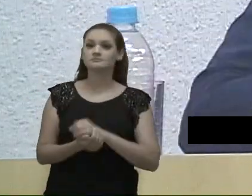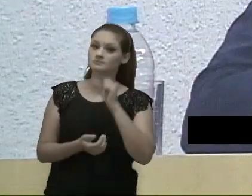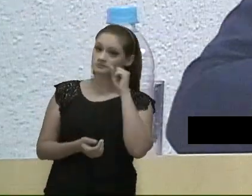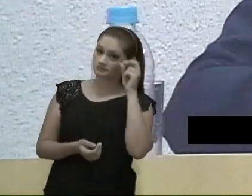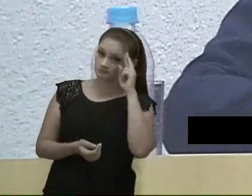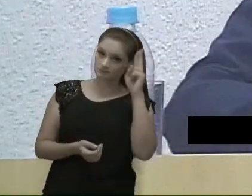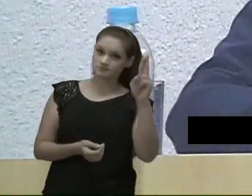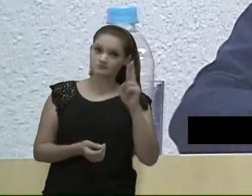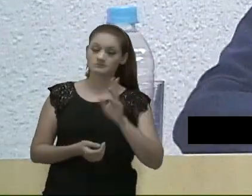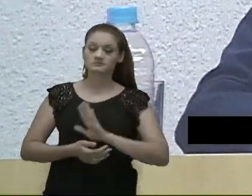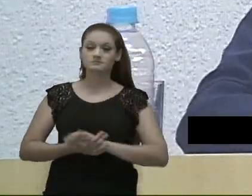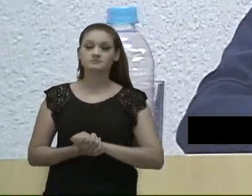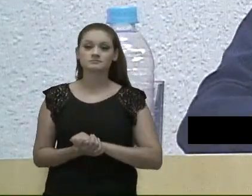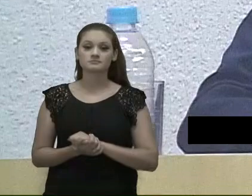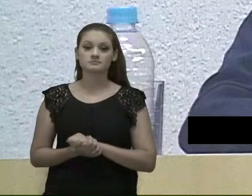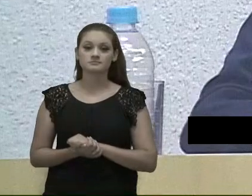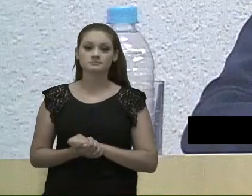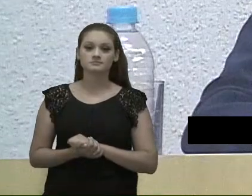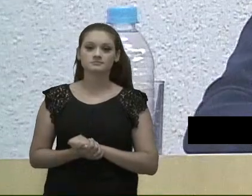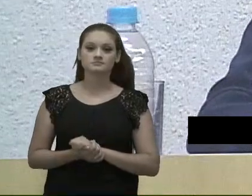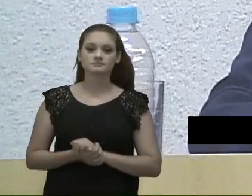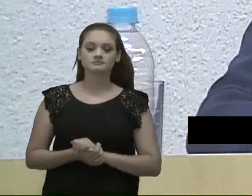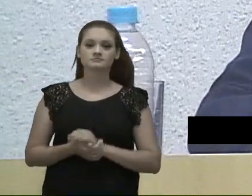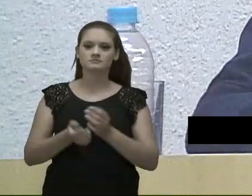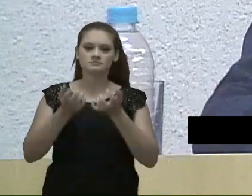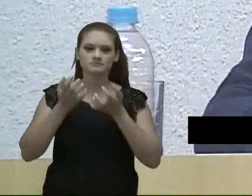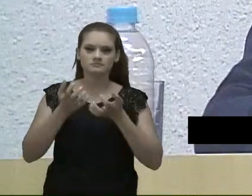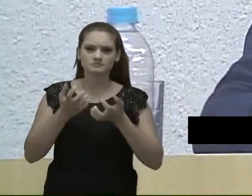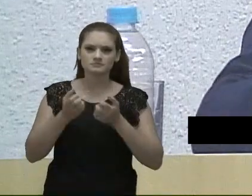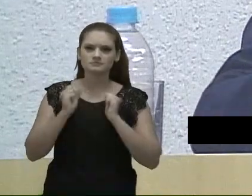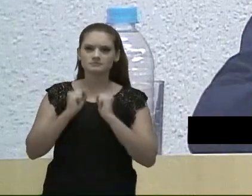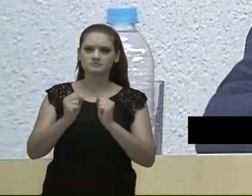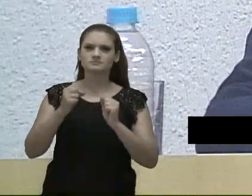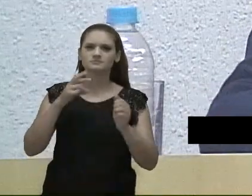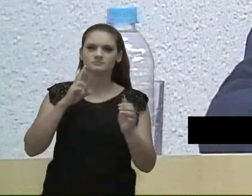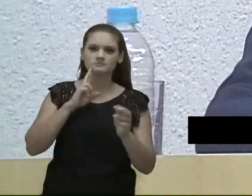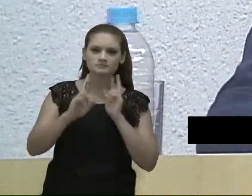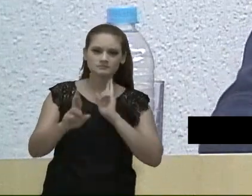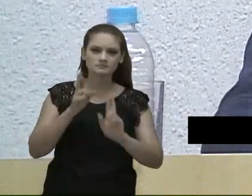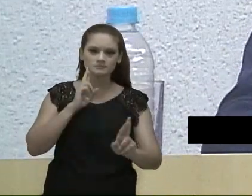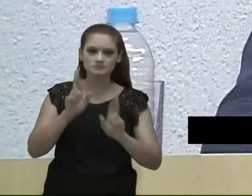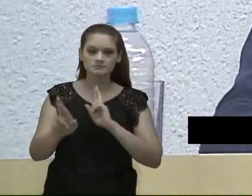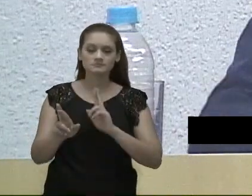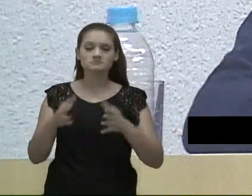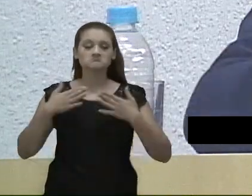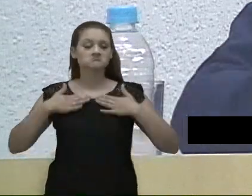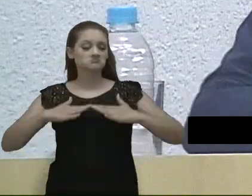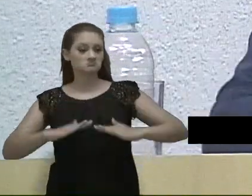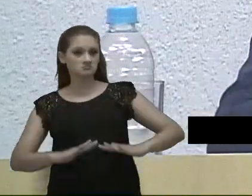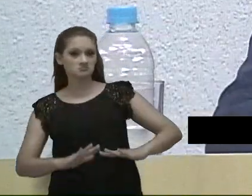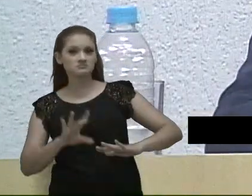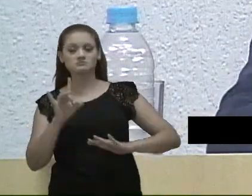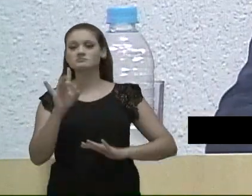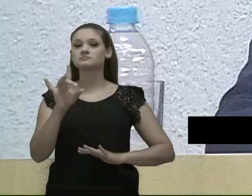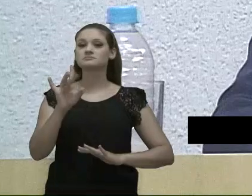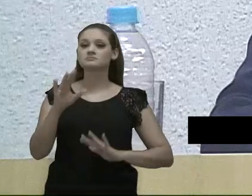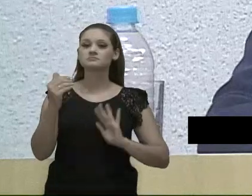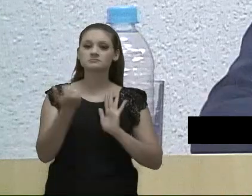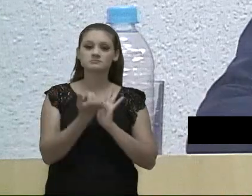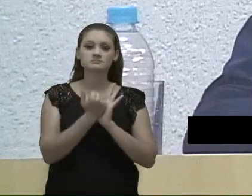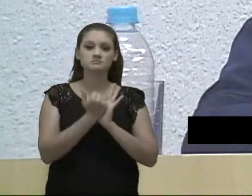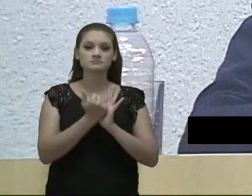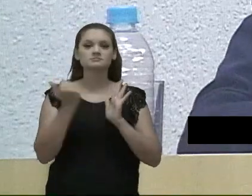não tiver à disposição, assim, para poder responder, à vontade para poder responder, o senhor só deixa registrado,